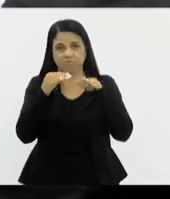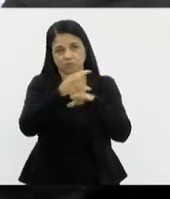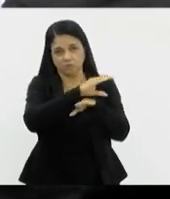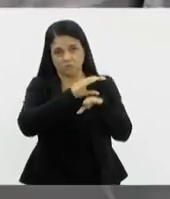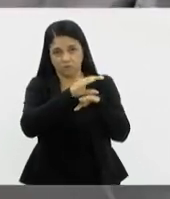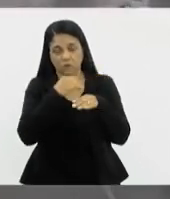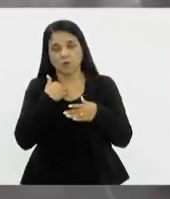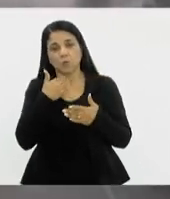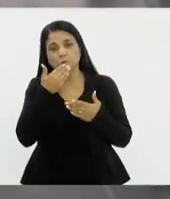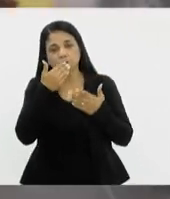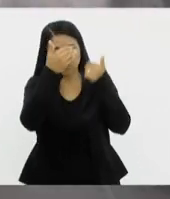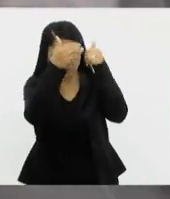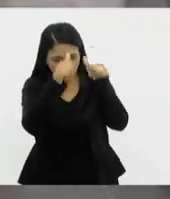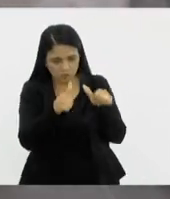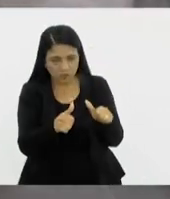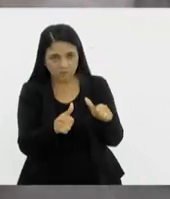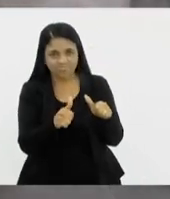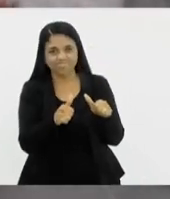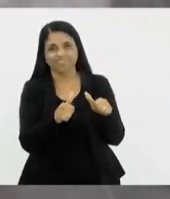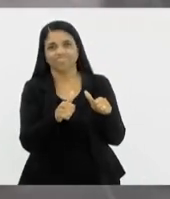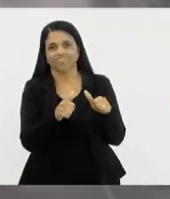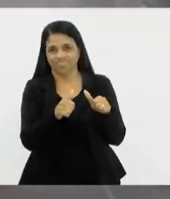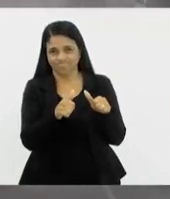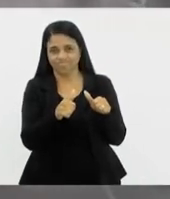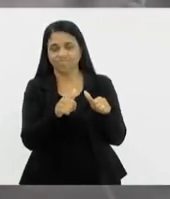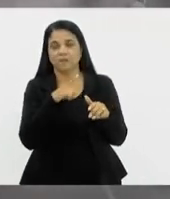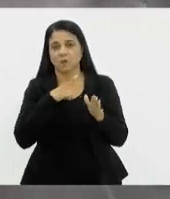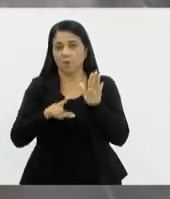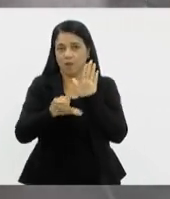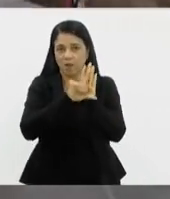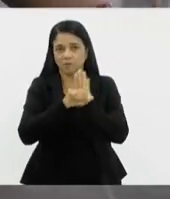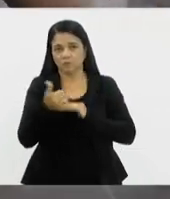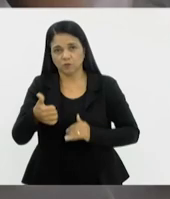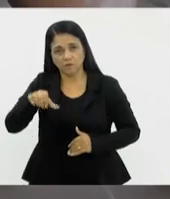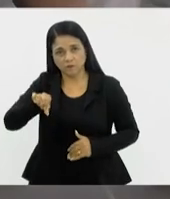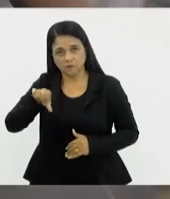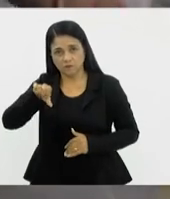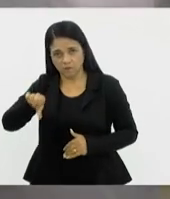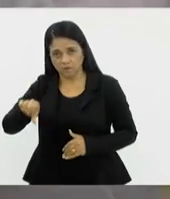pedir vista, porque há uma lei de 98, a lei